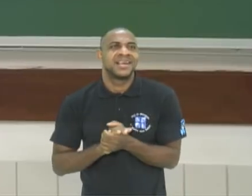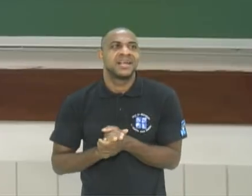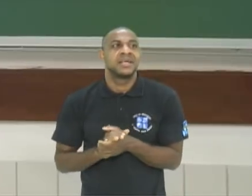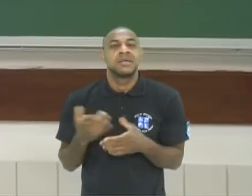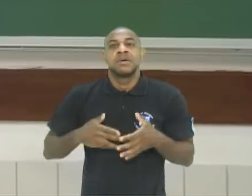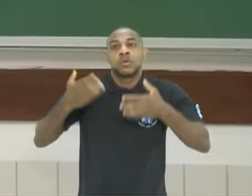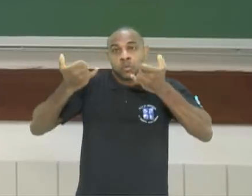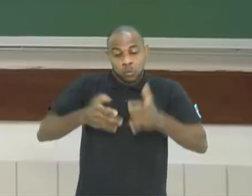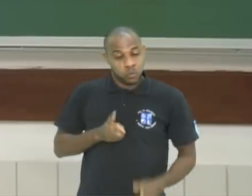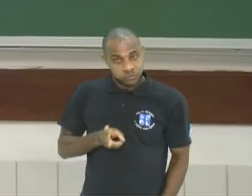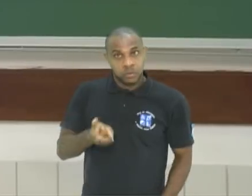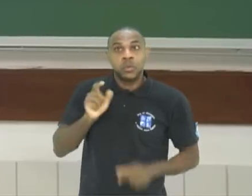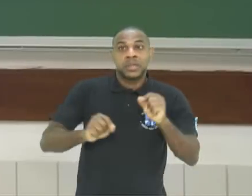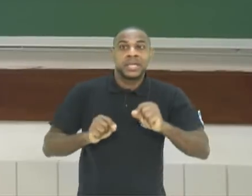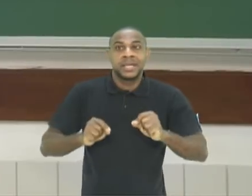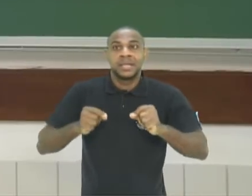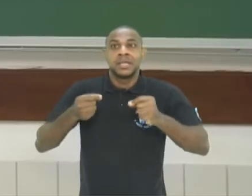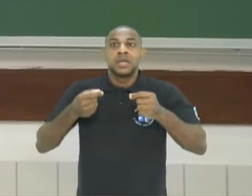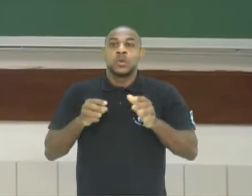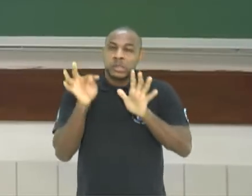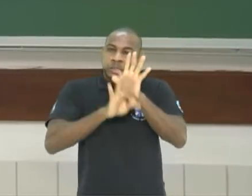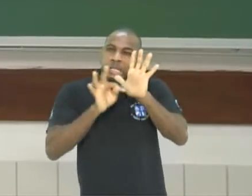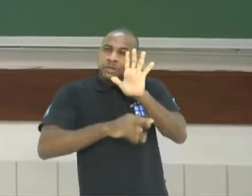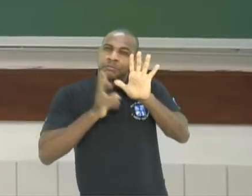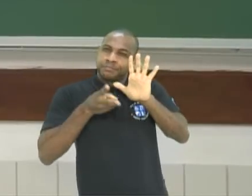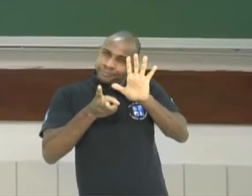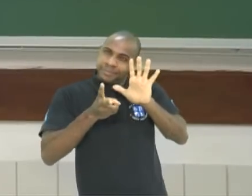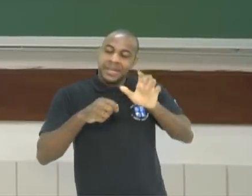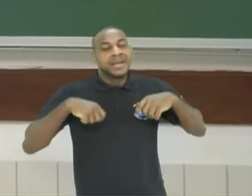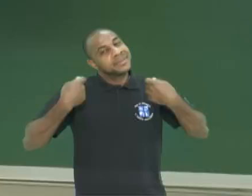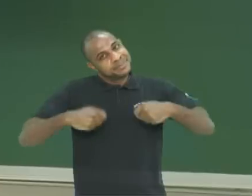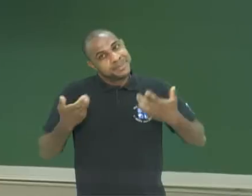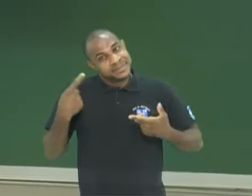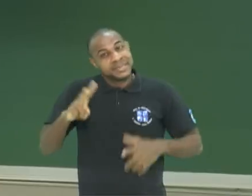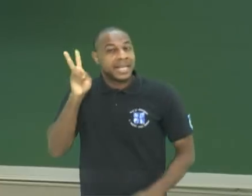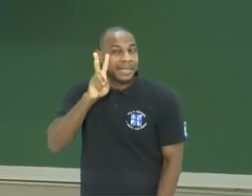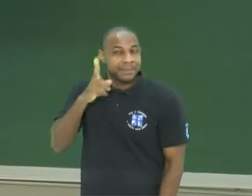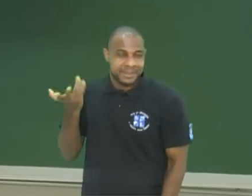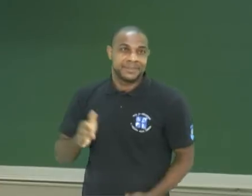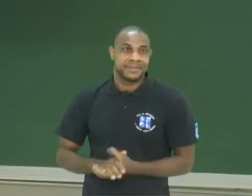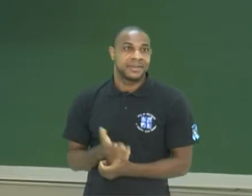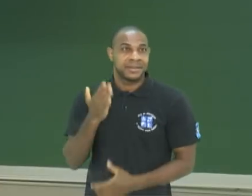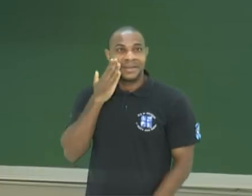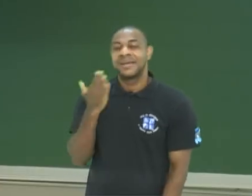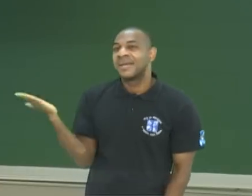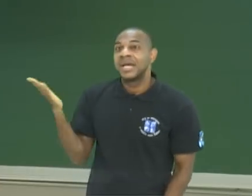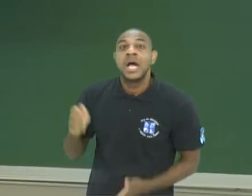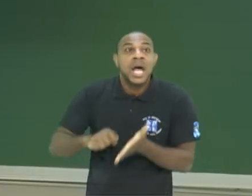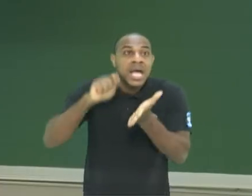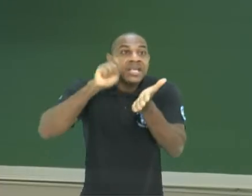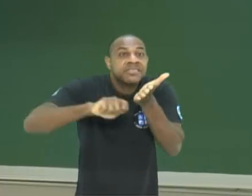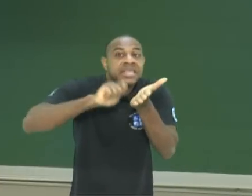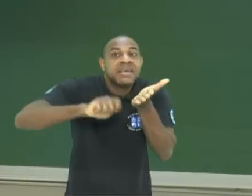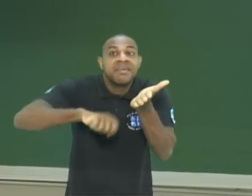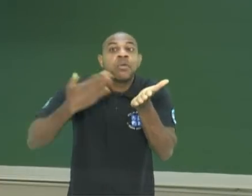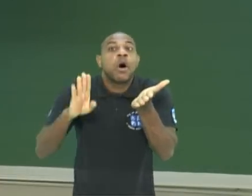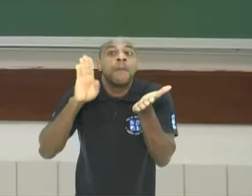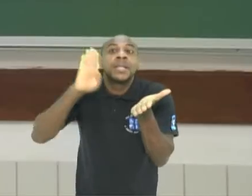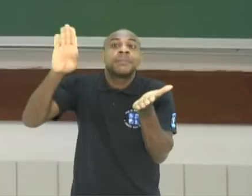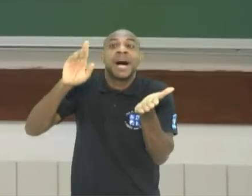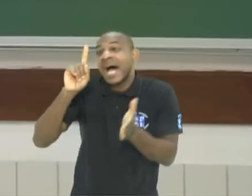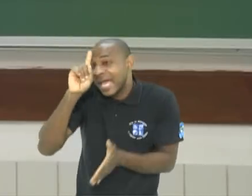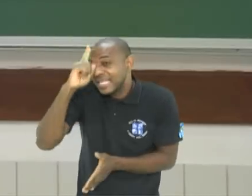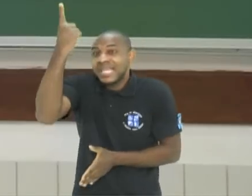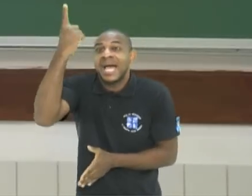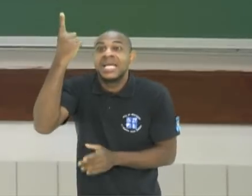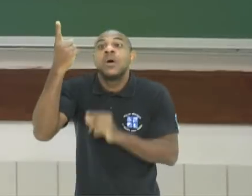vamos continuar a falar do mesmo texto, é óbvio que eu preciso relembrar. E escrever quais foram as principais